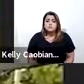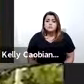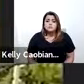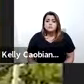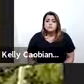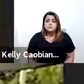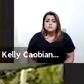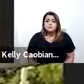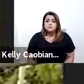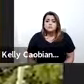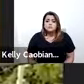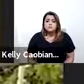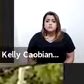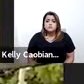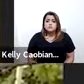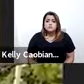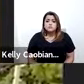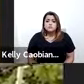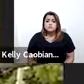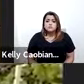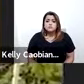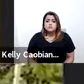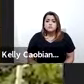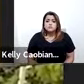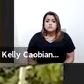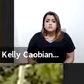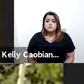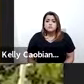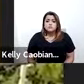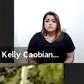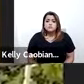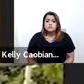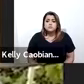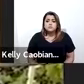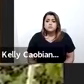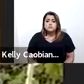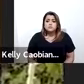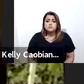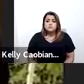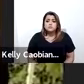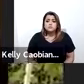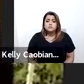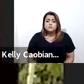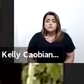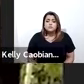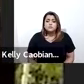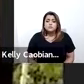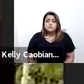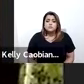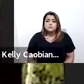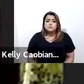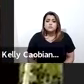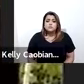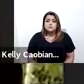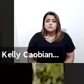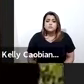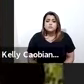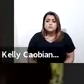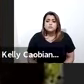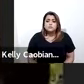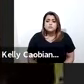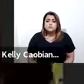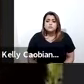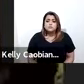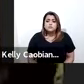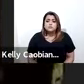Eu sempre tive lado. E o lado, nós estamos ao lado da rotatória.